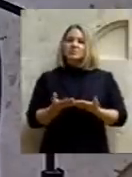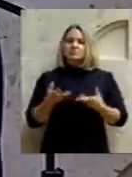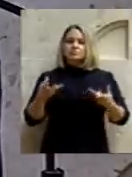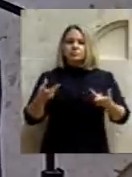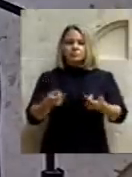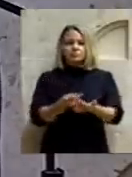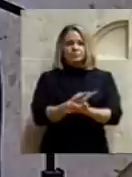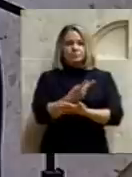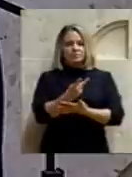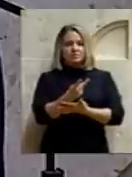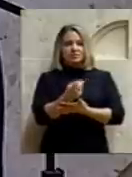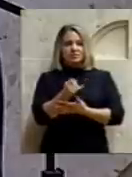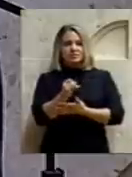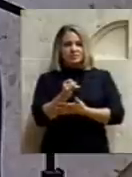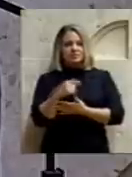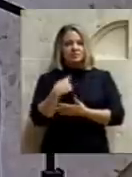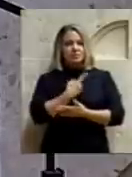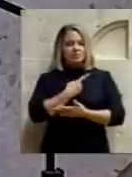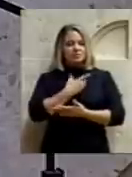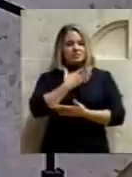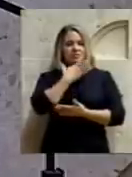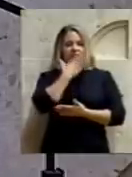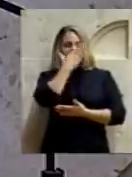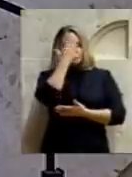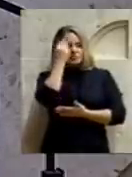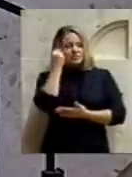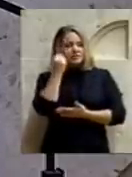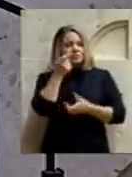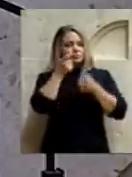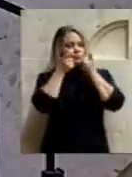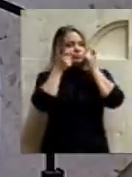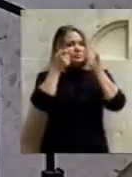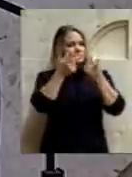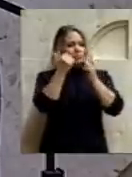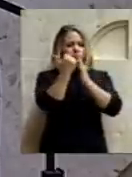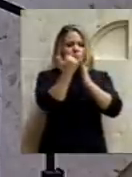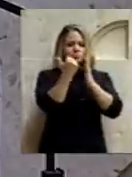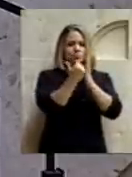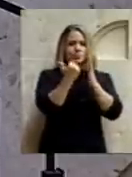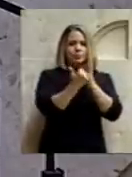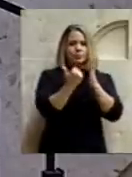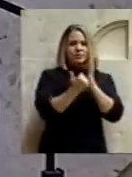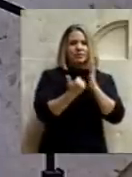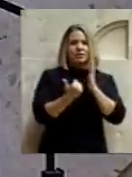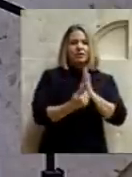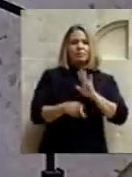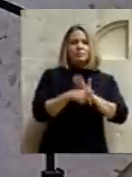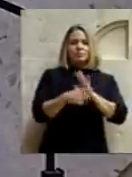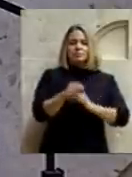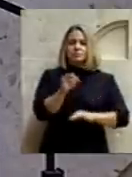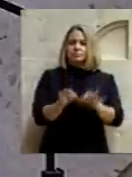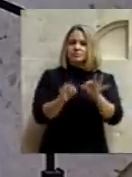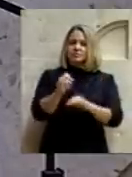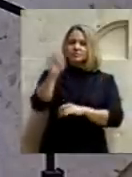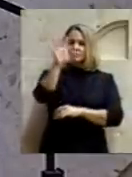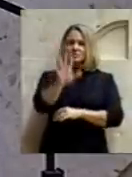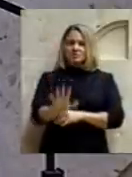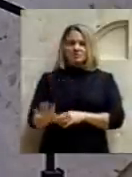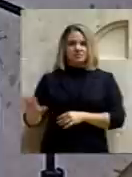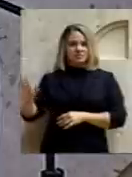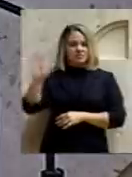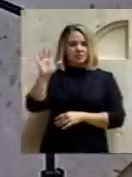processo, se não observada estritamente e em todos os quadrantes do Judiciário Nacional,